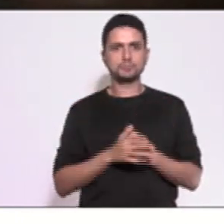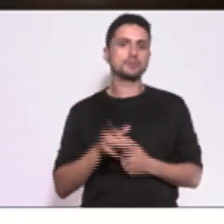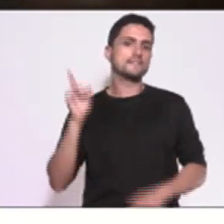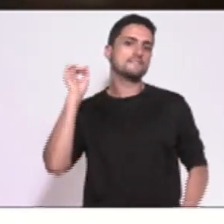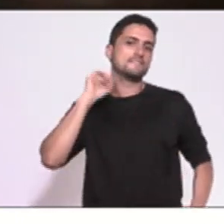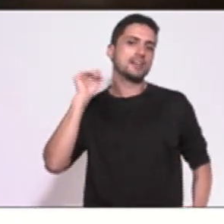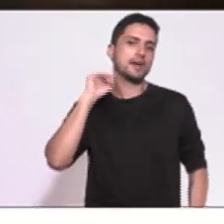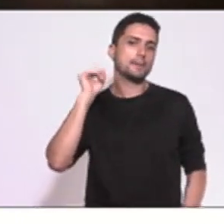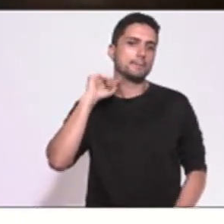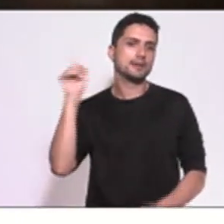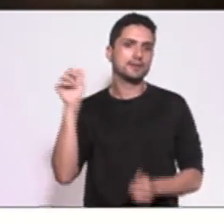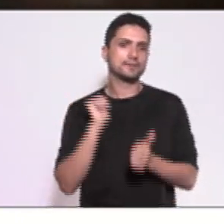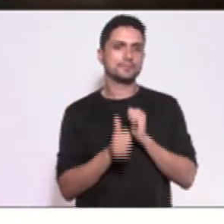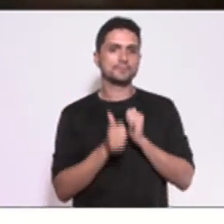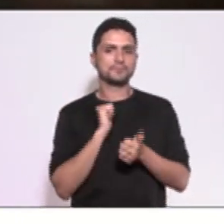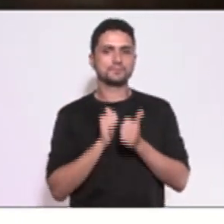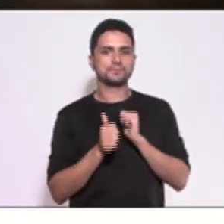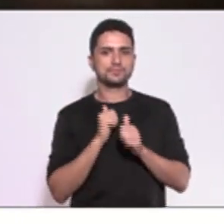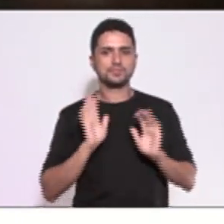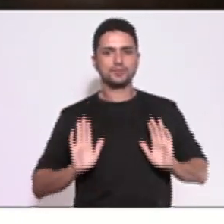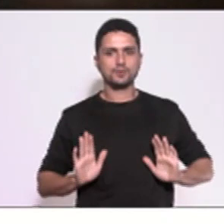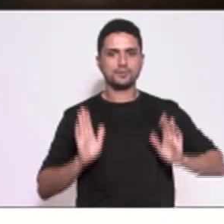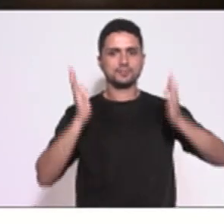Flamengo comemora